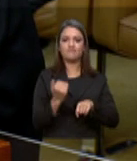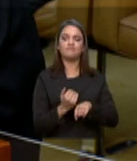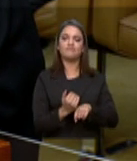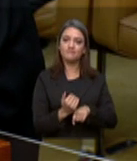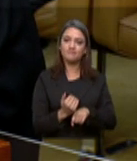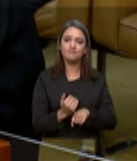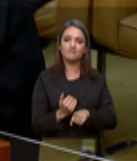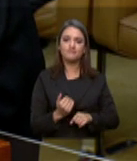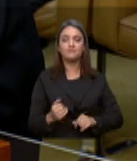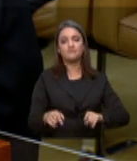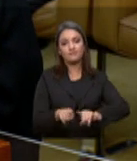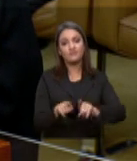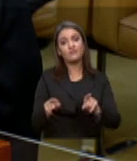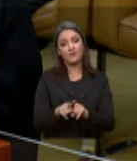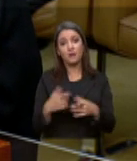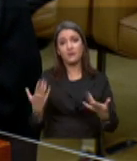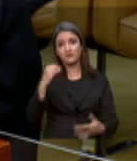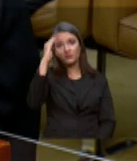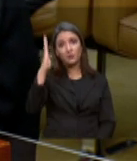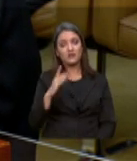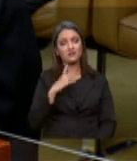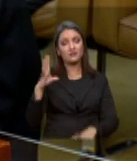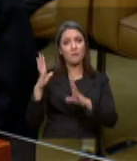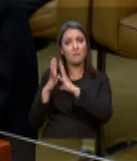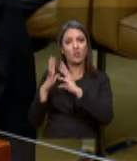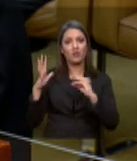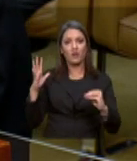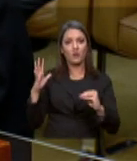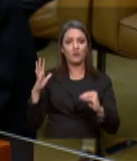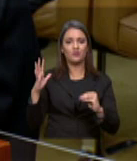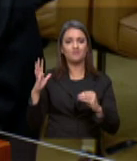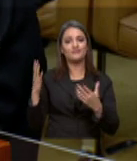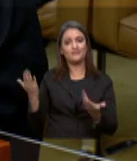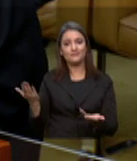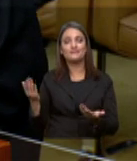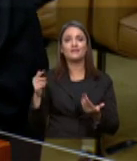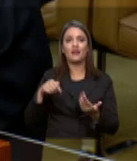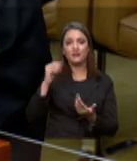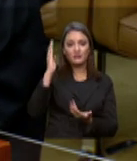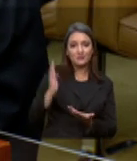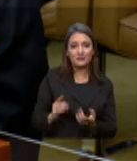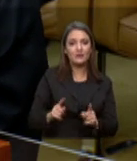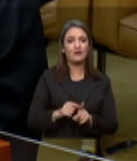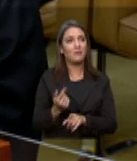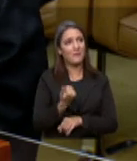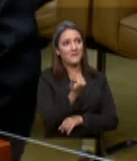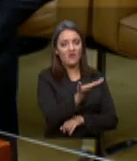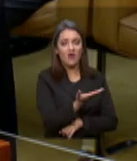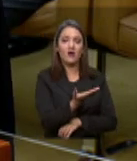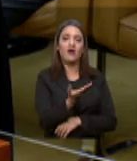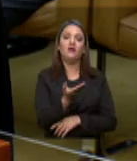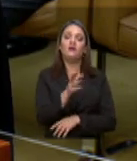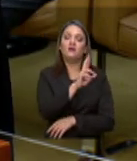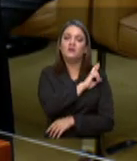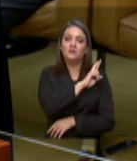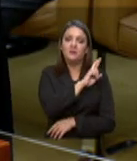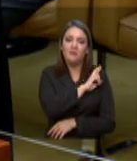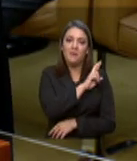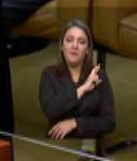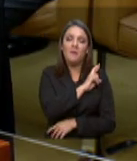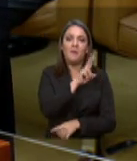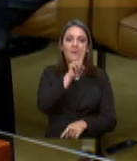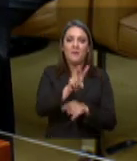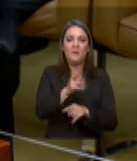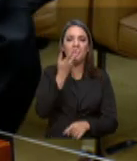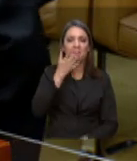julgamento conjunto, ADPF 760 e ADO 54. Aqui dentro, no Brasil, relatora pela humanidade, ministra Carmen Lúcia. De responsabilidade para com as nossas